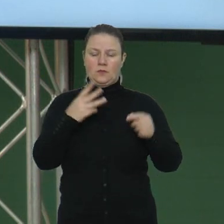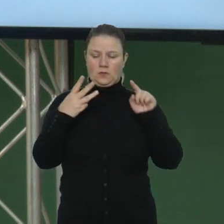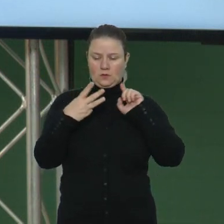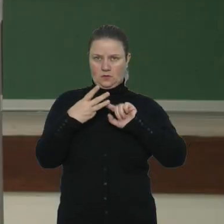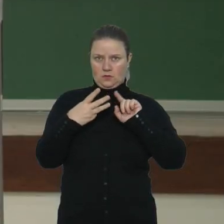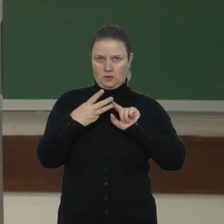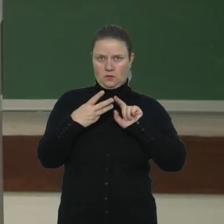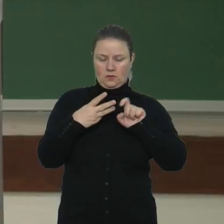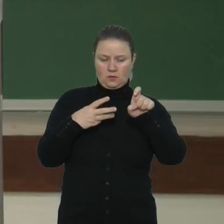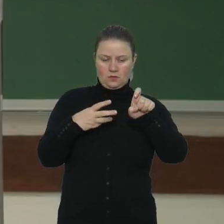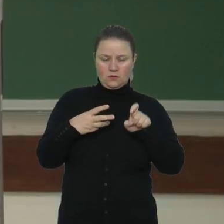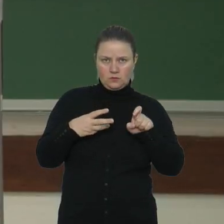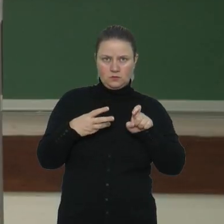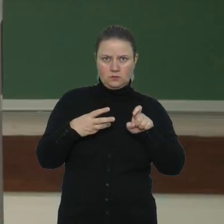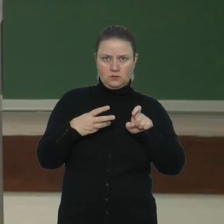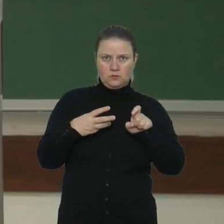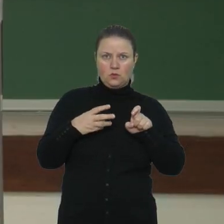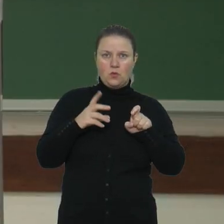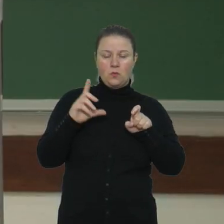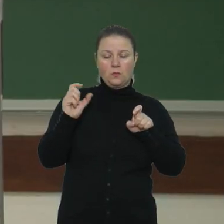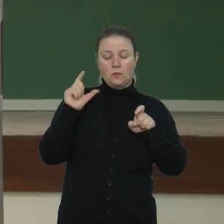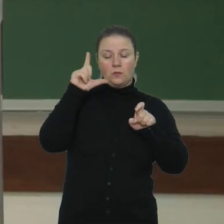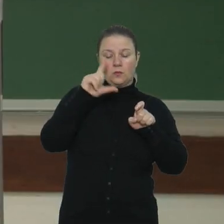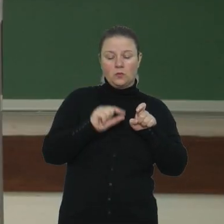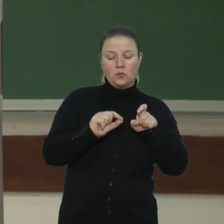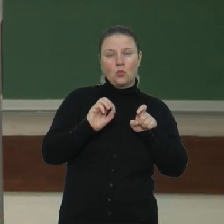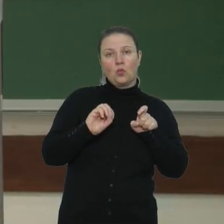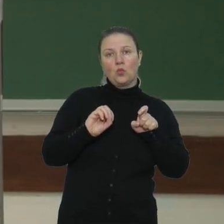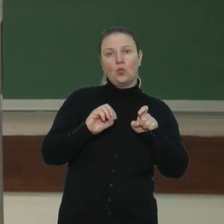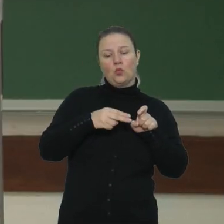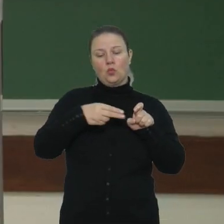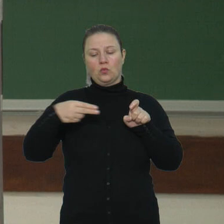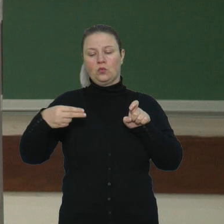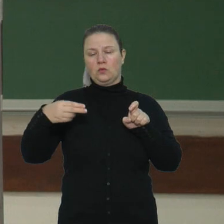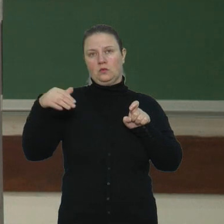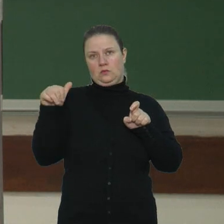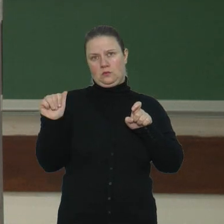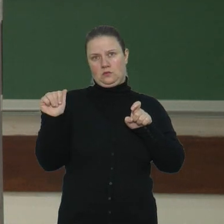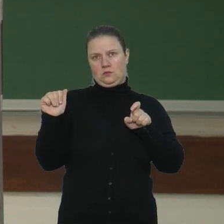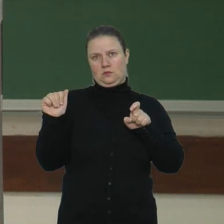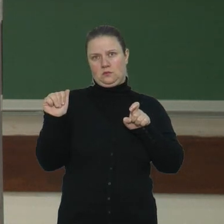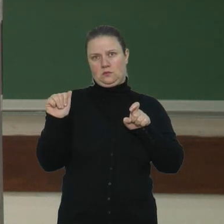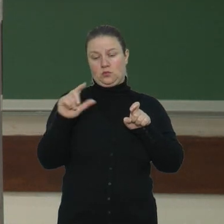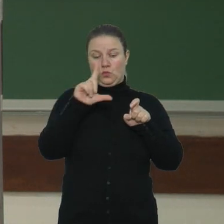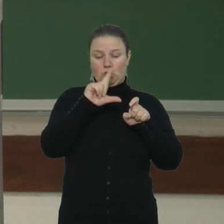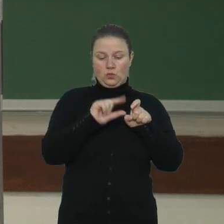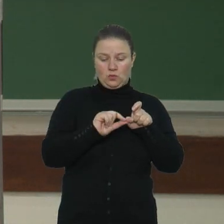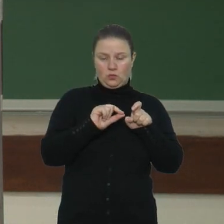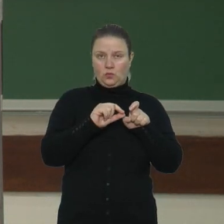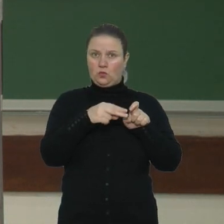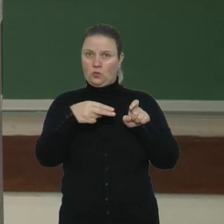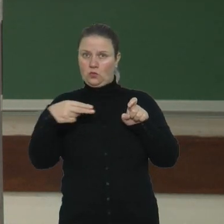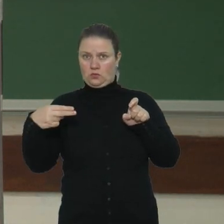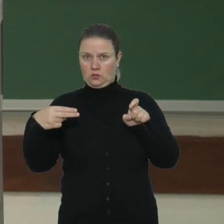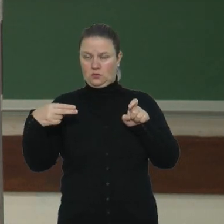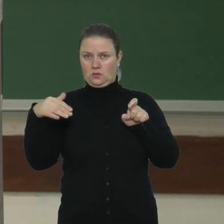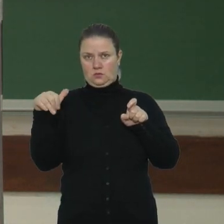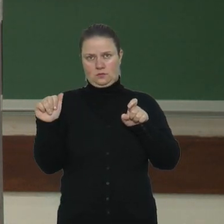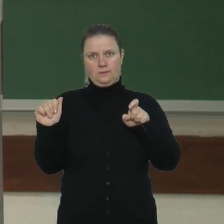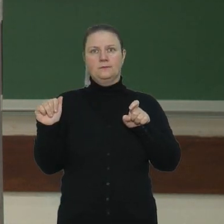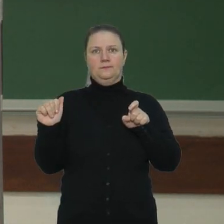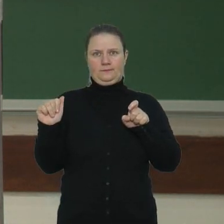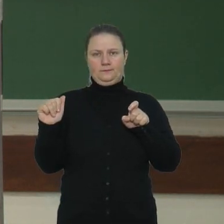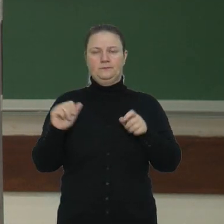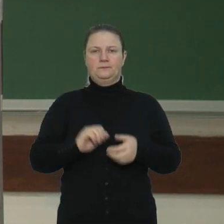x for o quê? Menor ou igual ao a. X é uma possibilidade de uma inequação que seja menor ou igual. Nessa